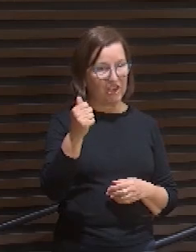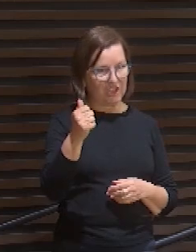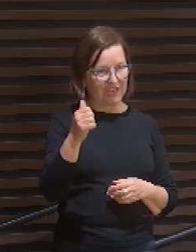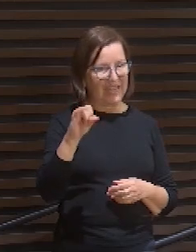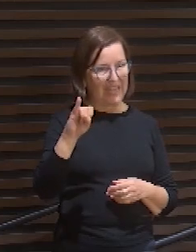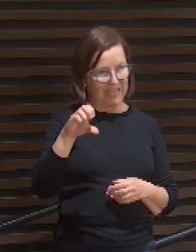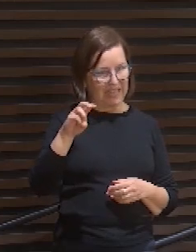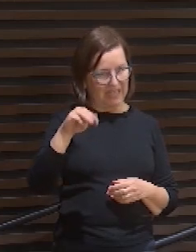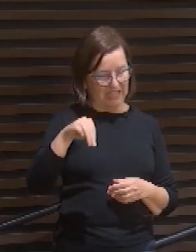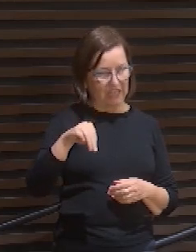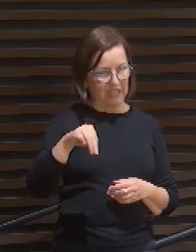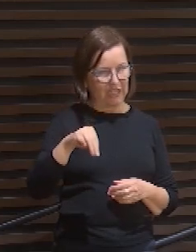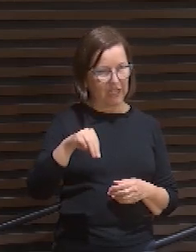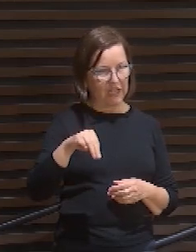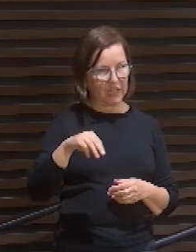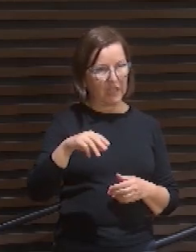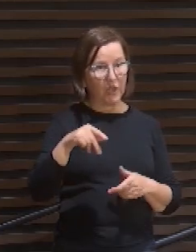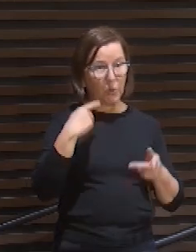Paulo.